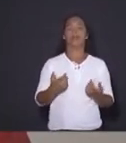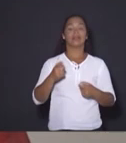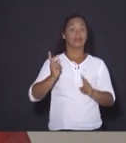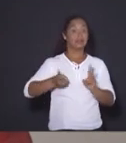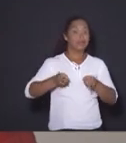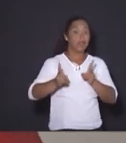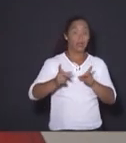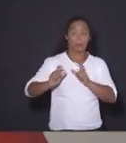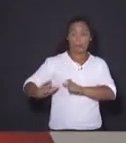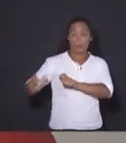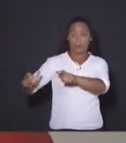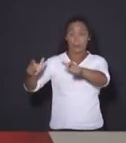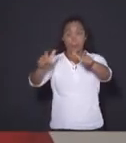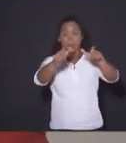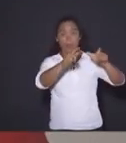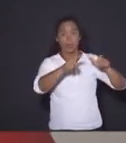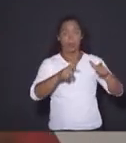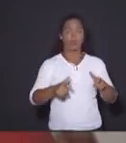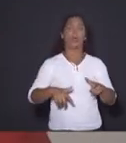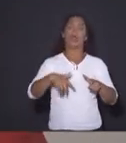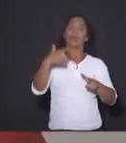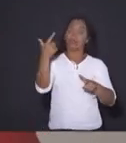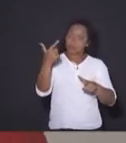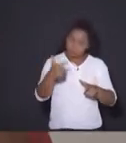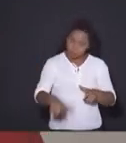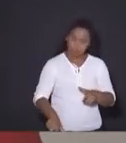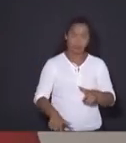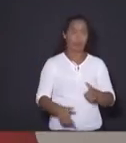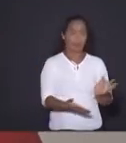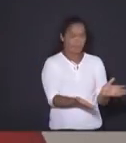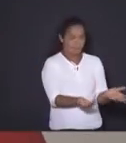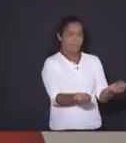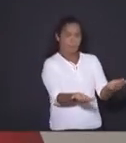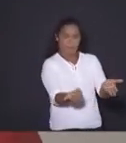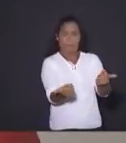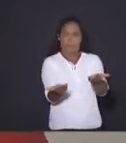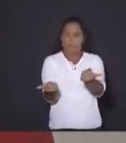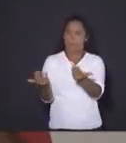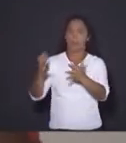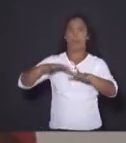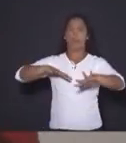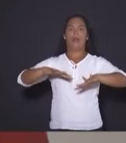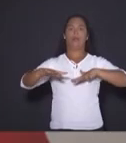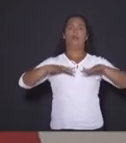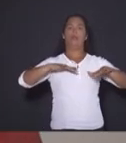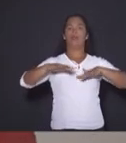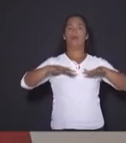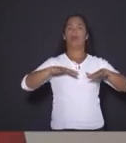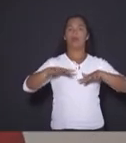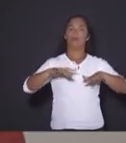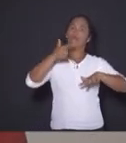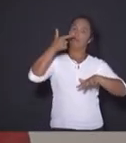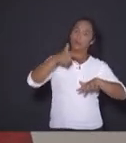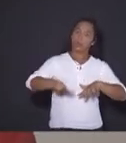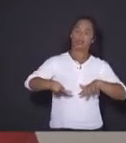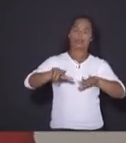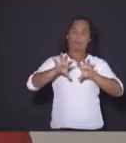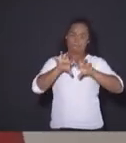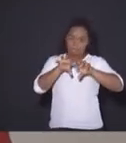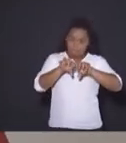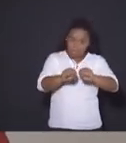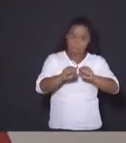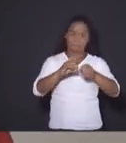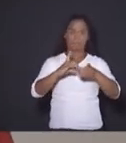passos criar de novo um caldo da luz um movimento para a reconquista da democracia